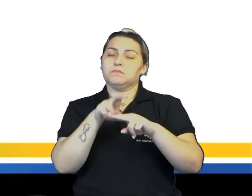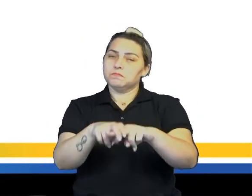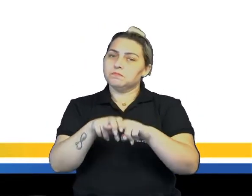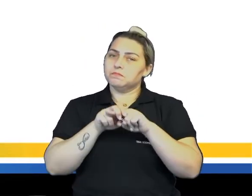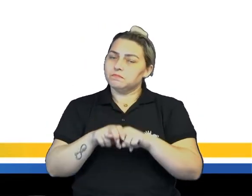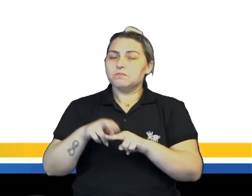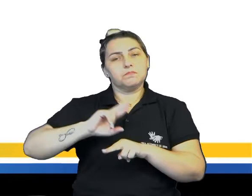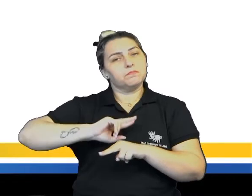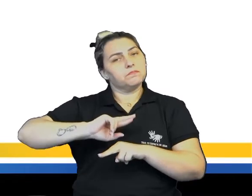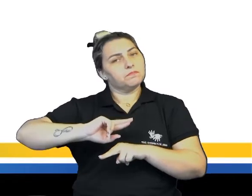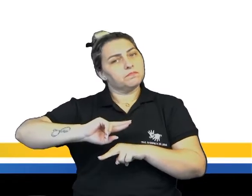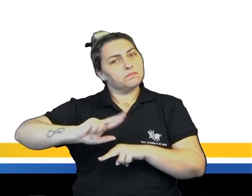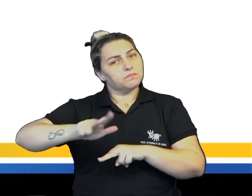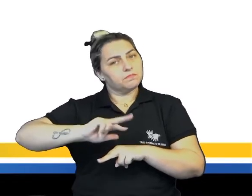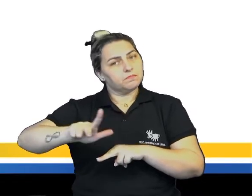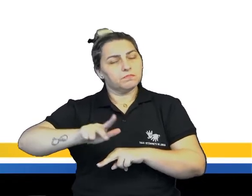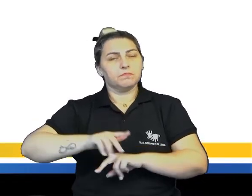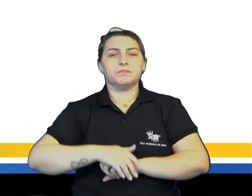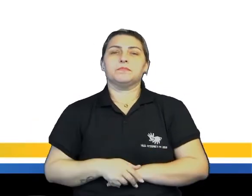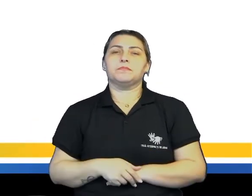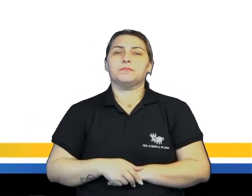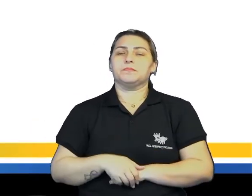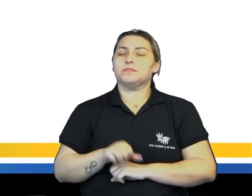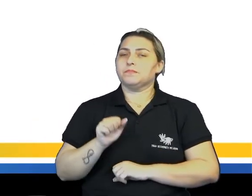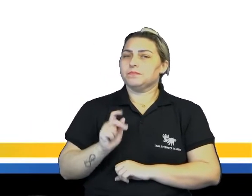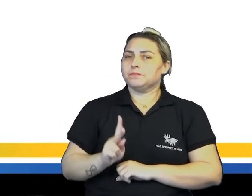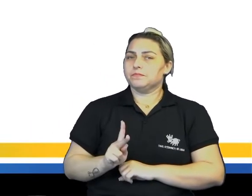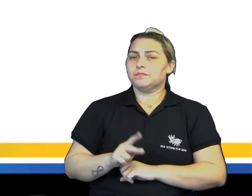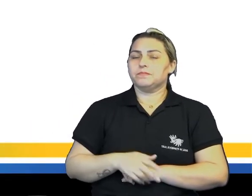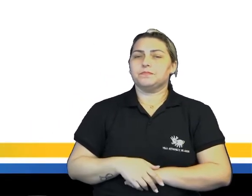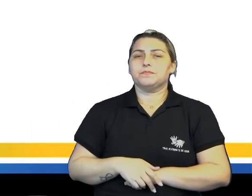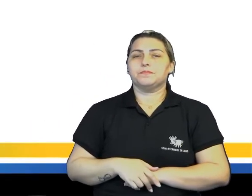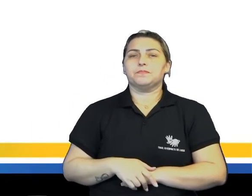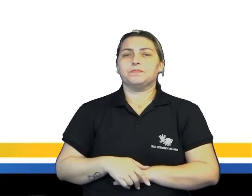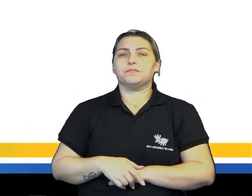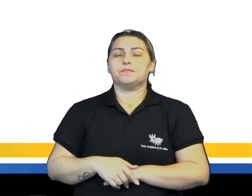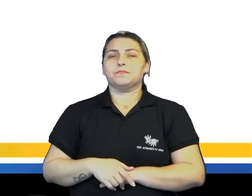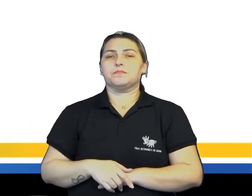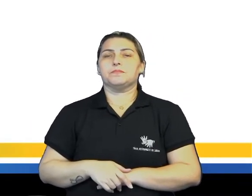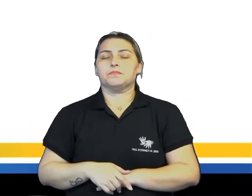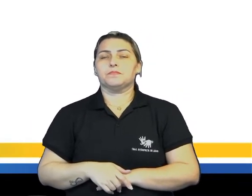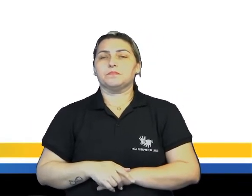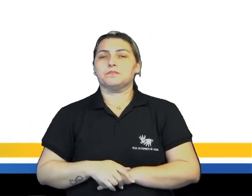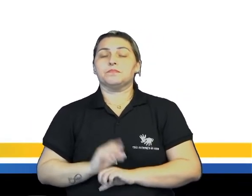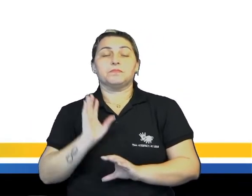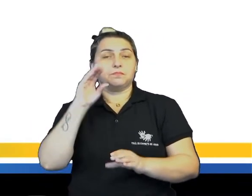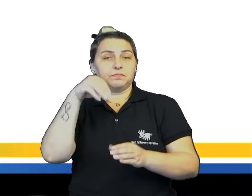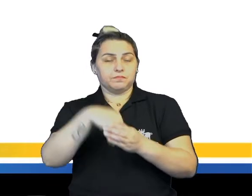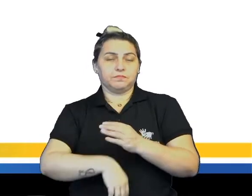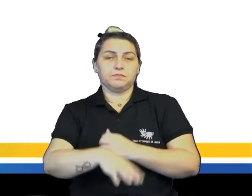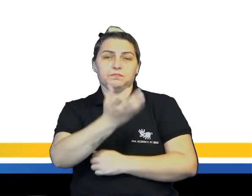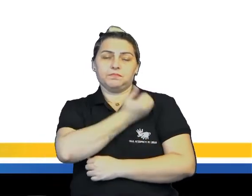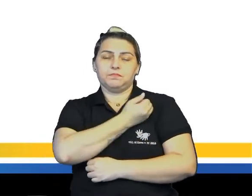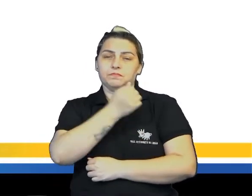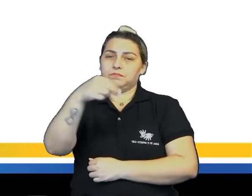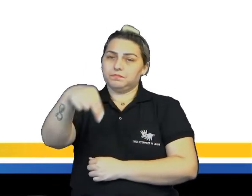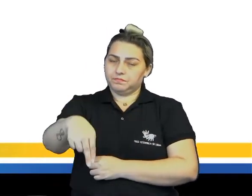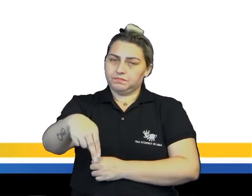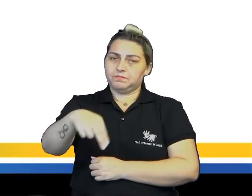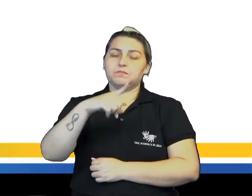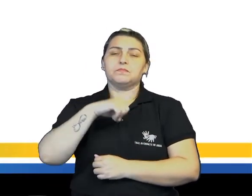eles não são consecutivos. Ok, galerinha? Dentro dos números naturais, nós temos